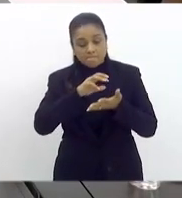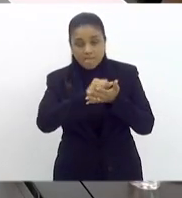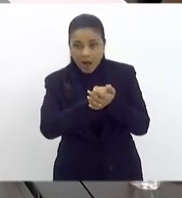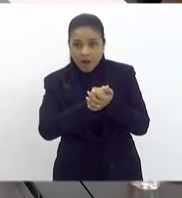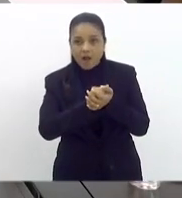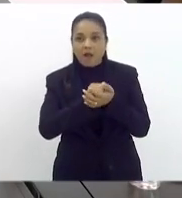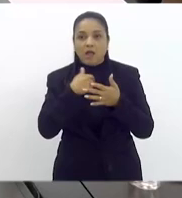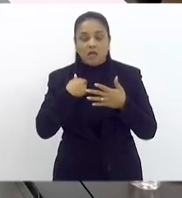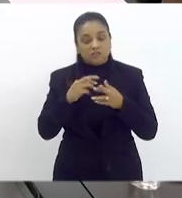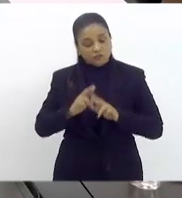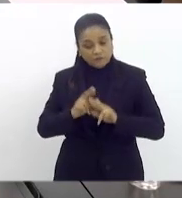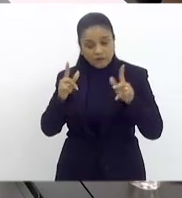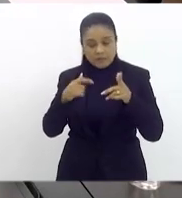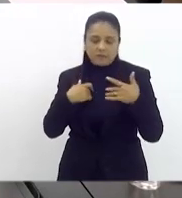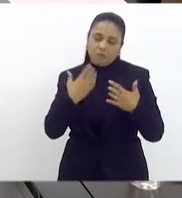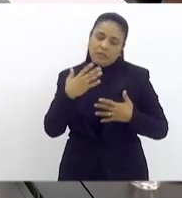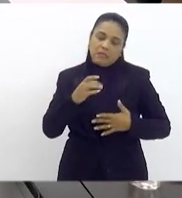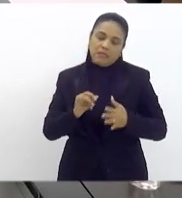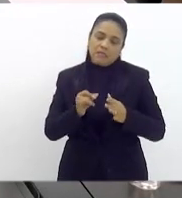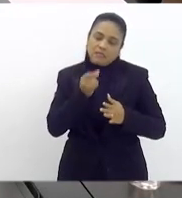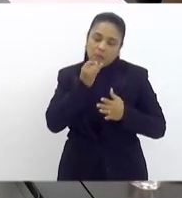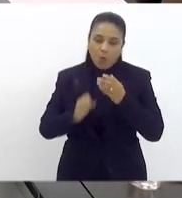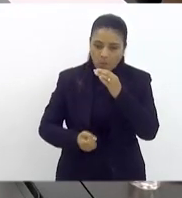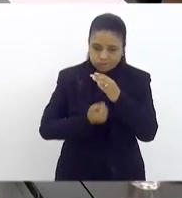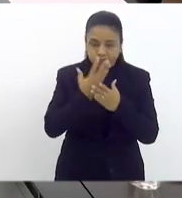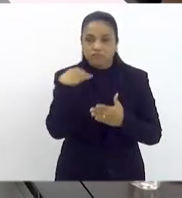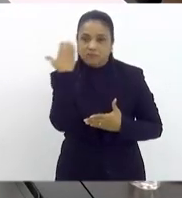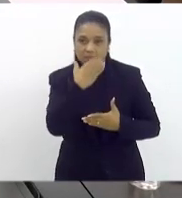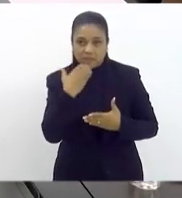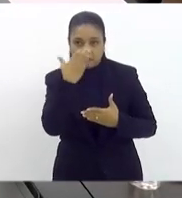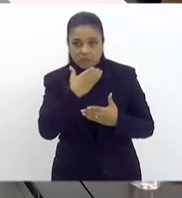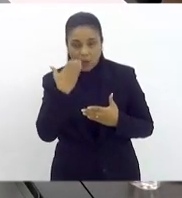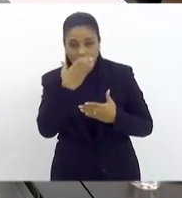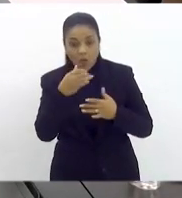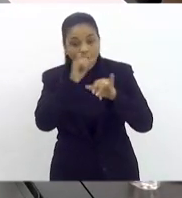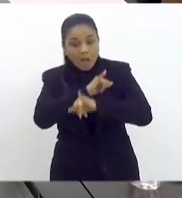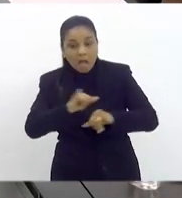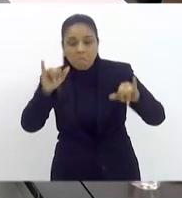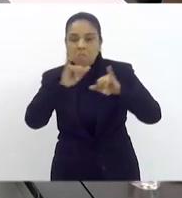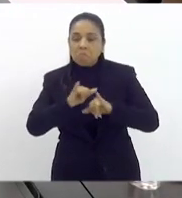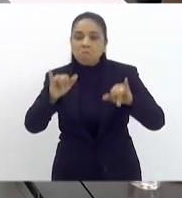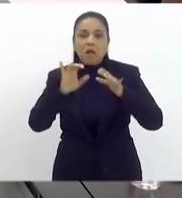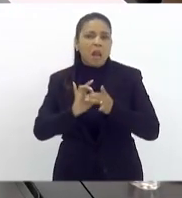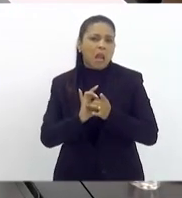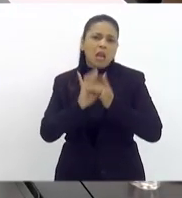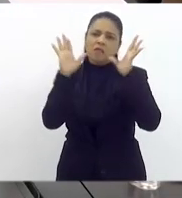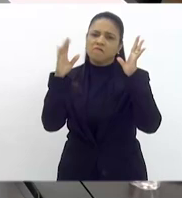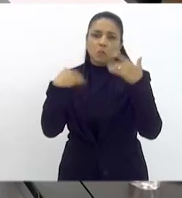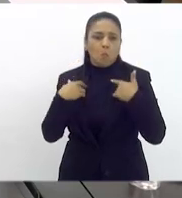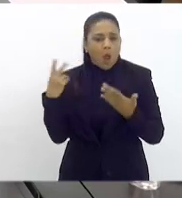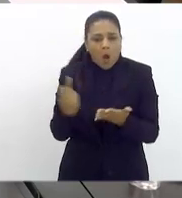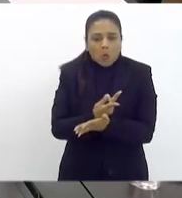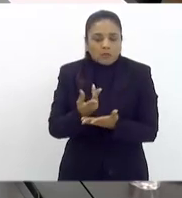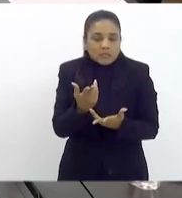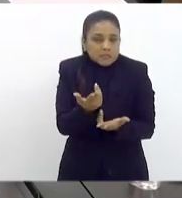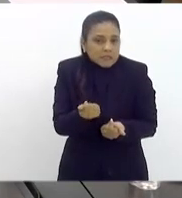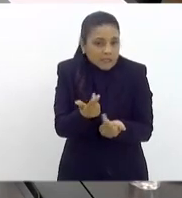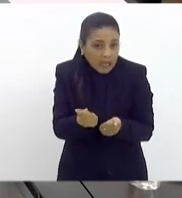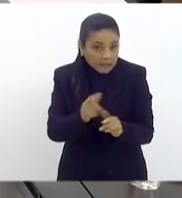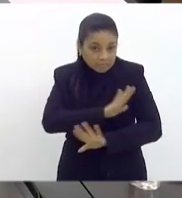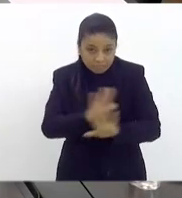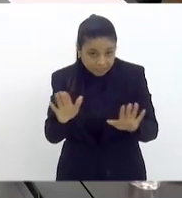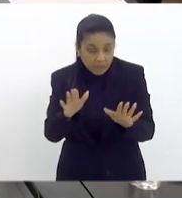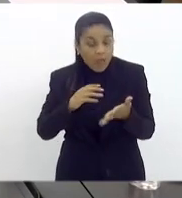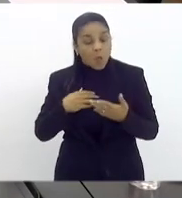diferença é clara. Eu posso compor uma canção. Se fizer a composição da canção e cantar ela livremente, não acontece absolutamente nada. Eu preciso registrar esta